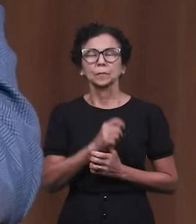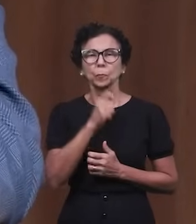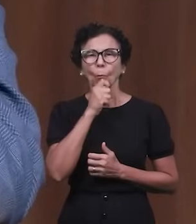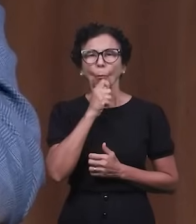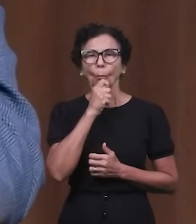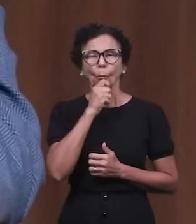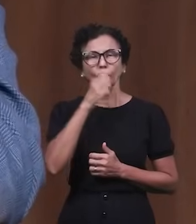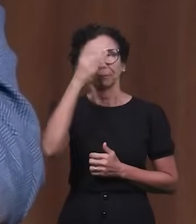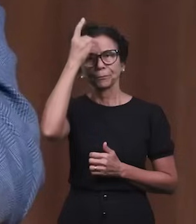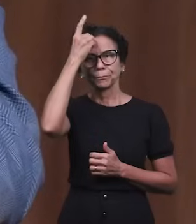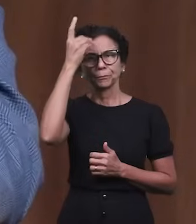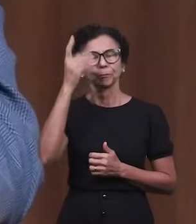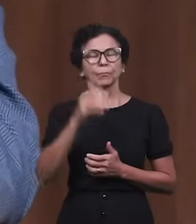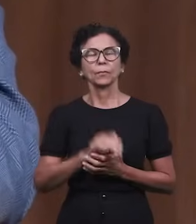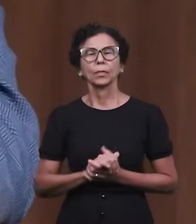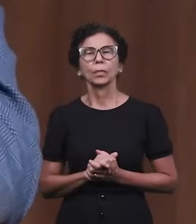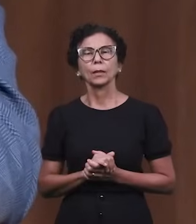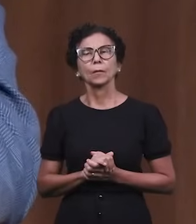E